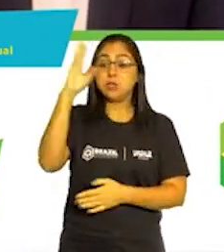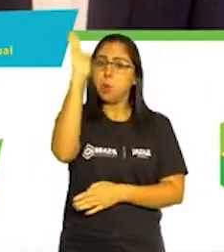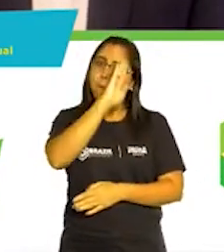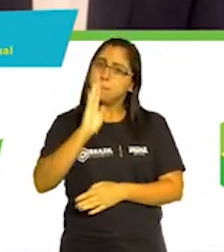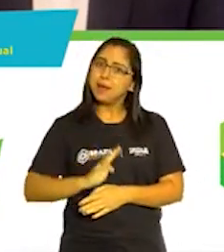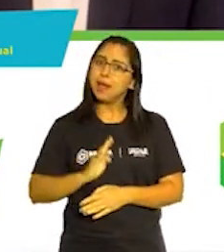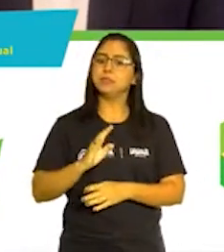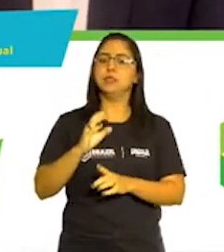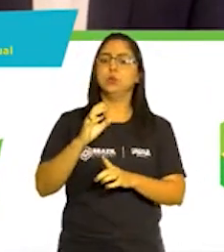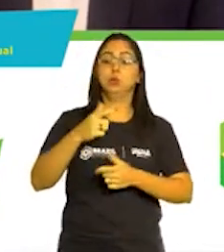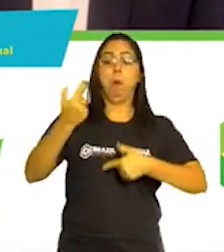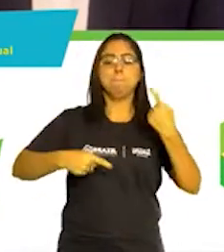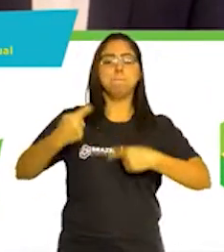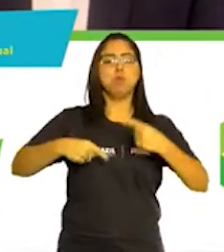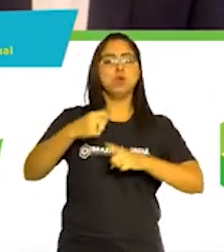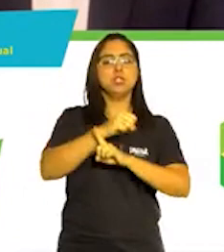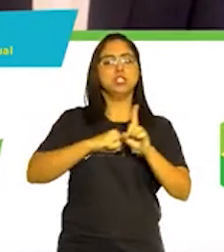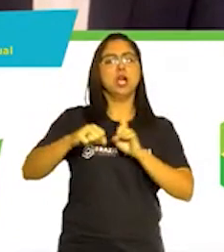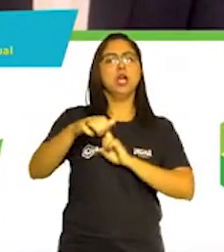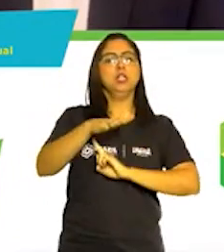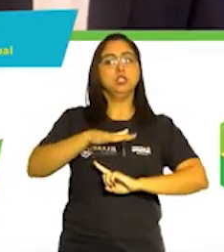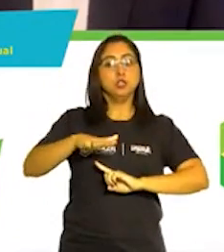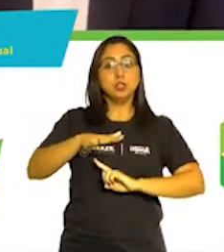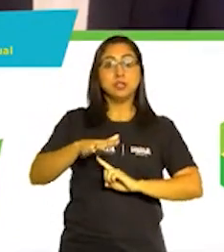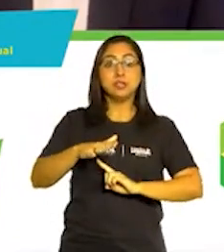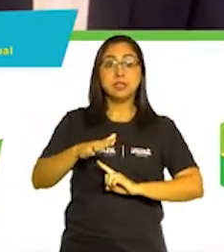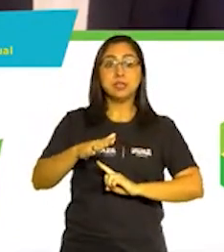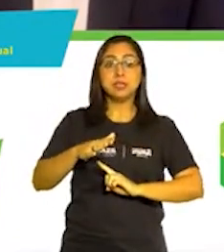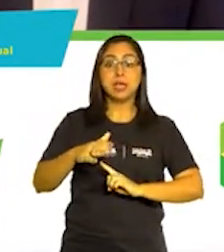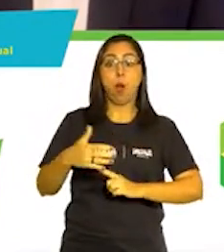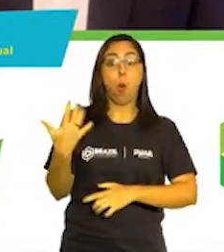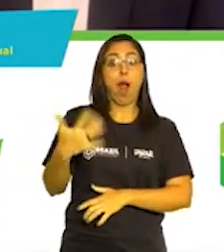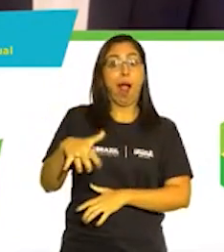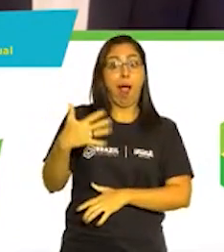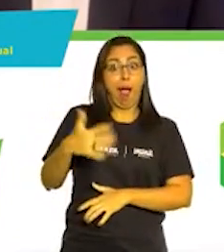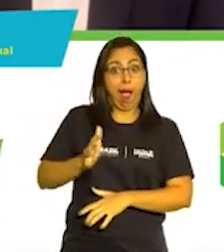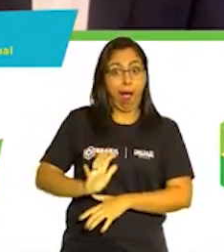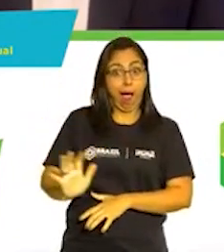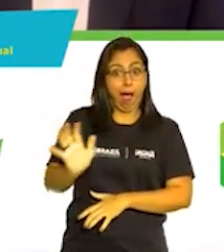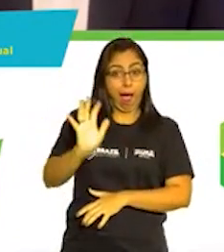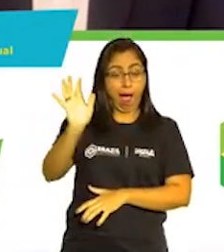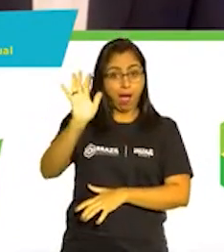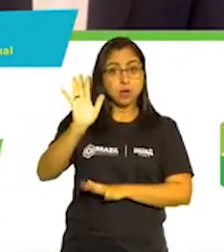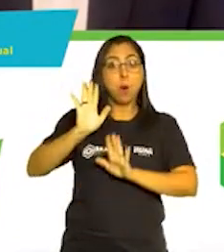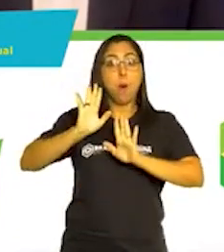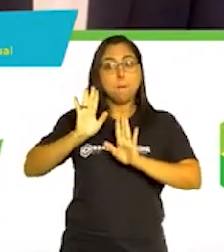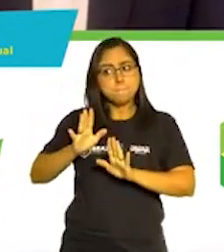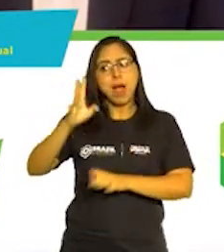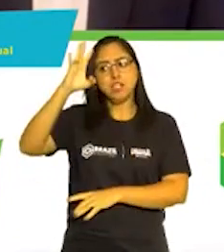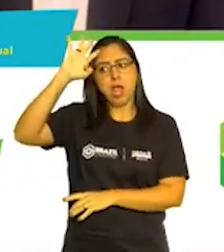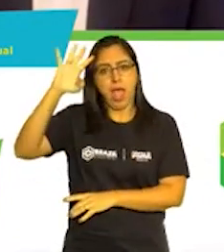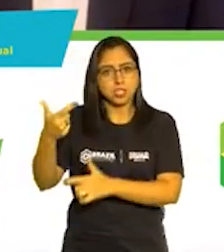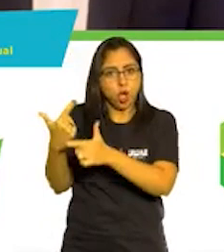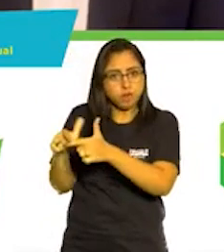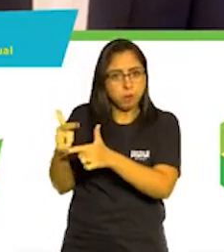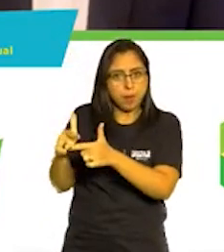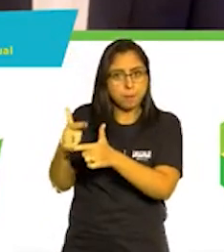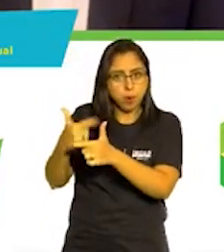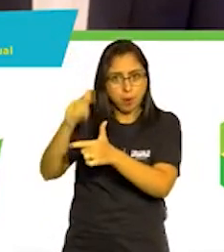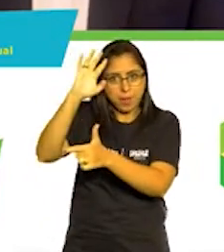caro, mas que vai resolver o problema da pobreza e o problema da desigualdade, faz todo sentido do mundo o Brasil